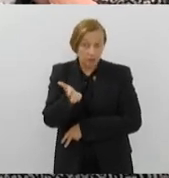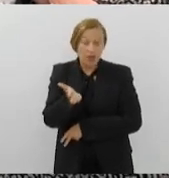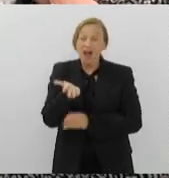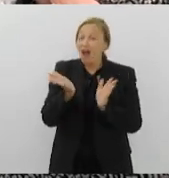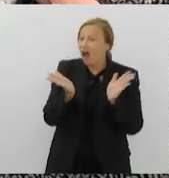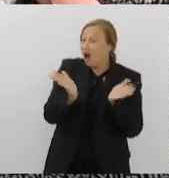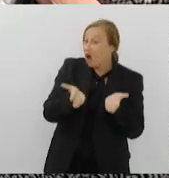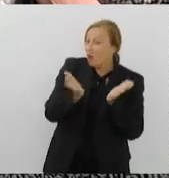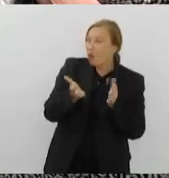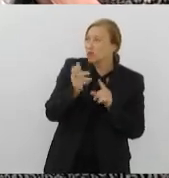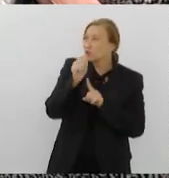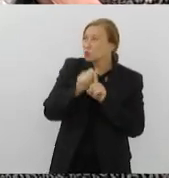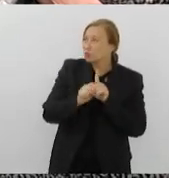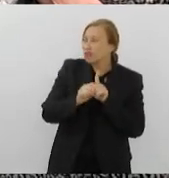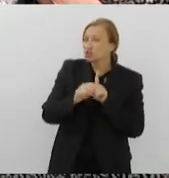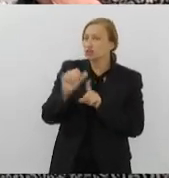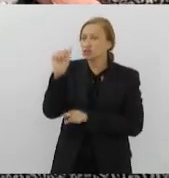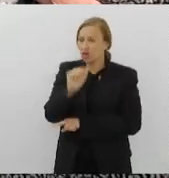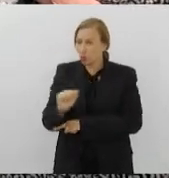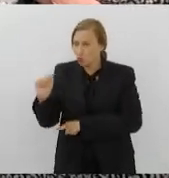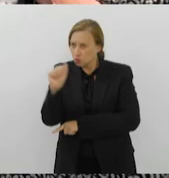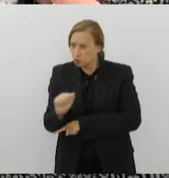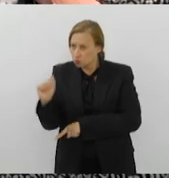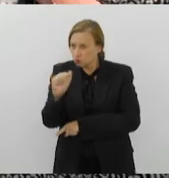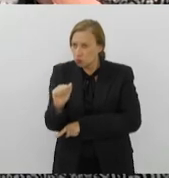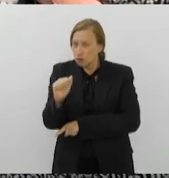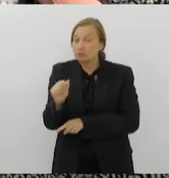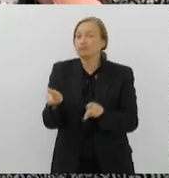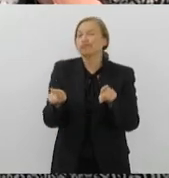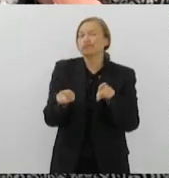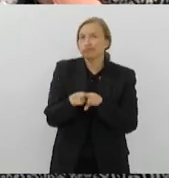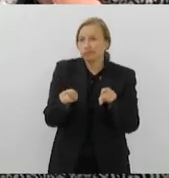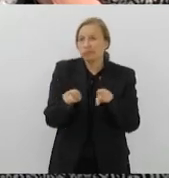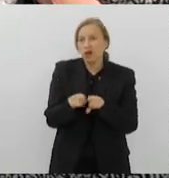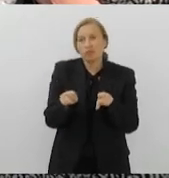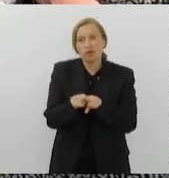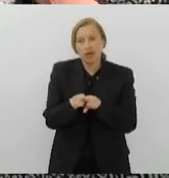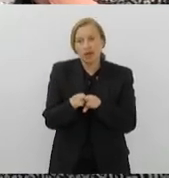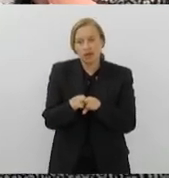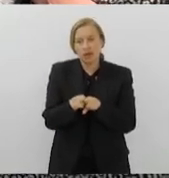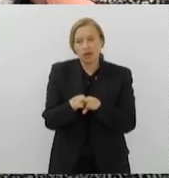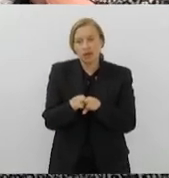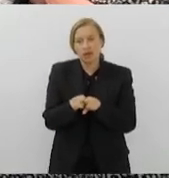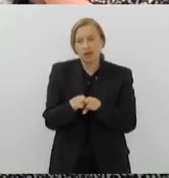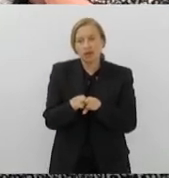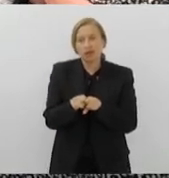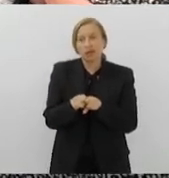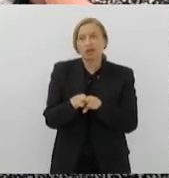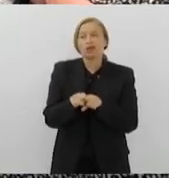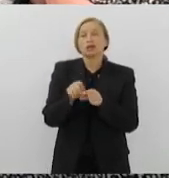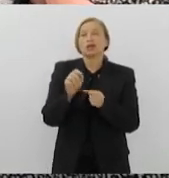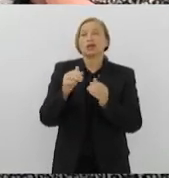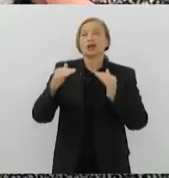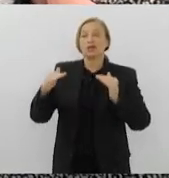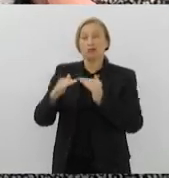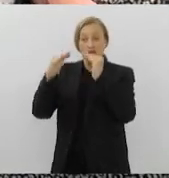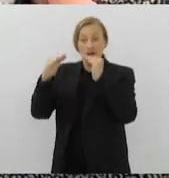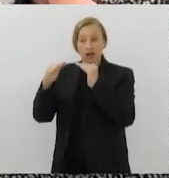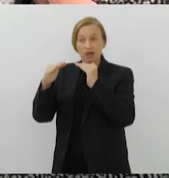agora no mês de agosto, que também, caso tivesse uma decisão favorável, daria o